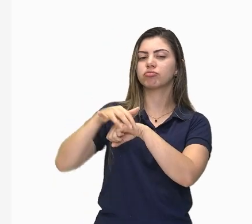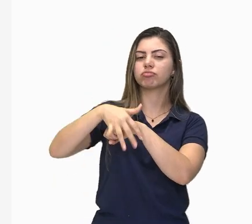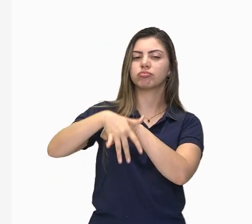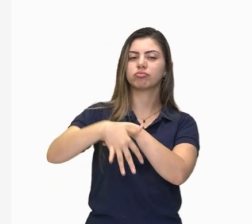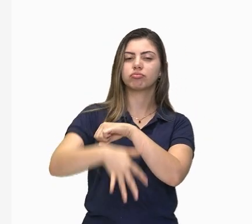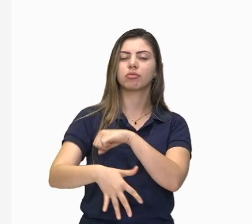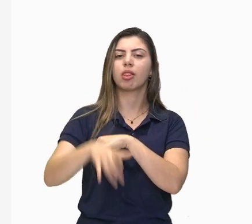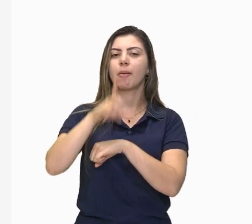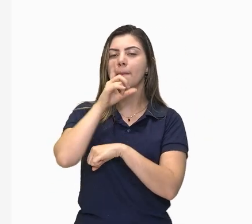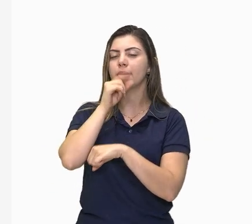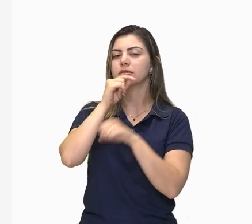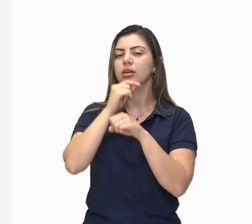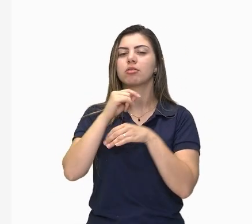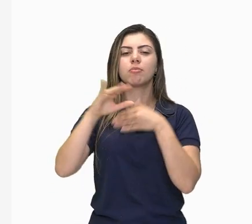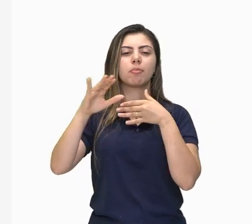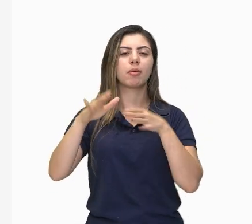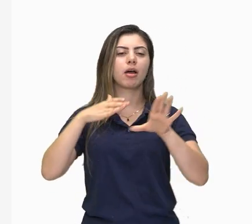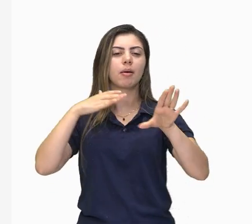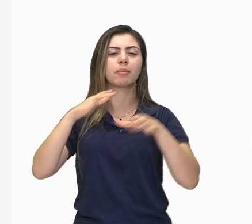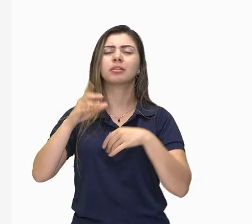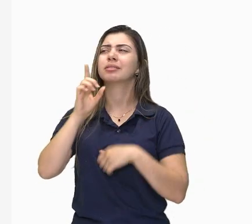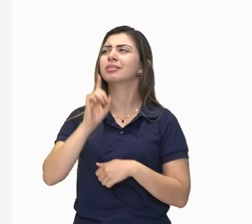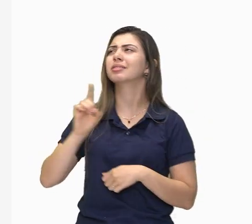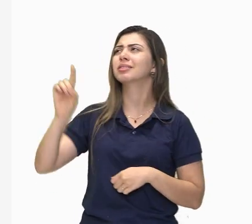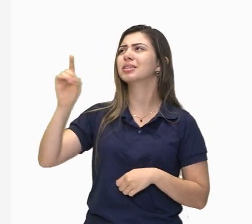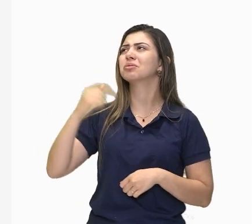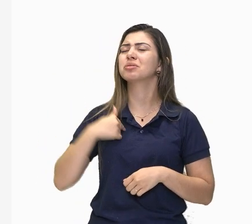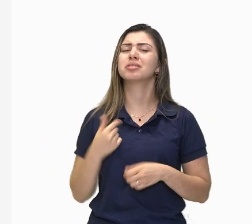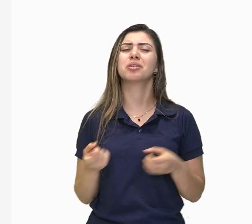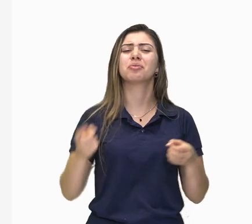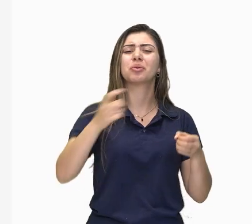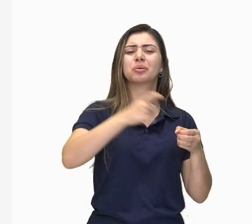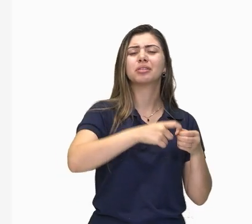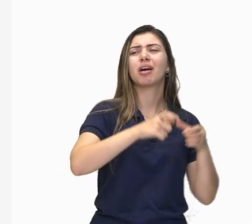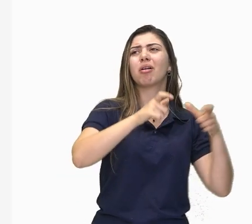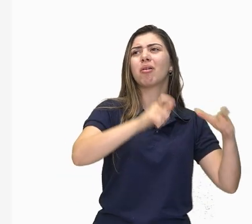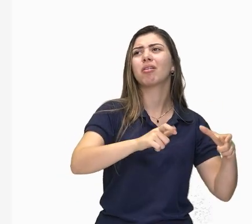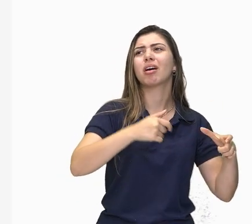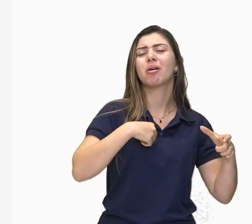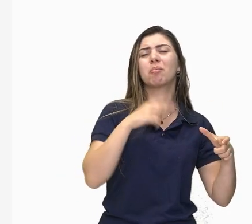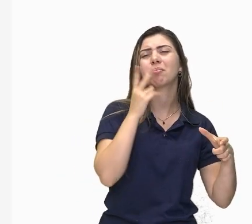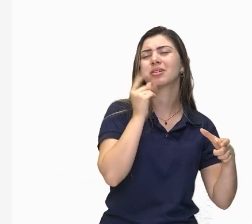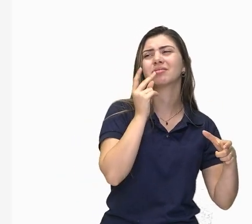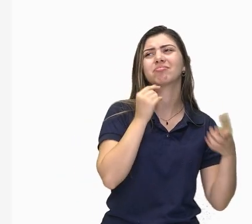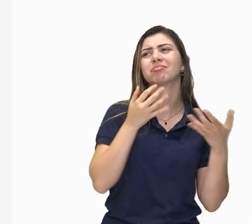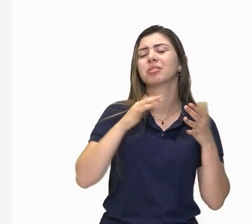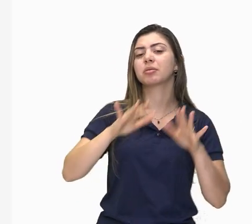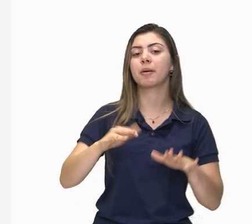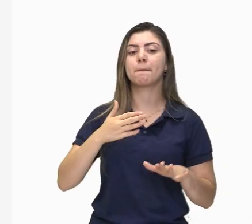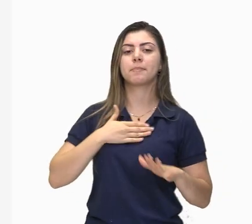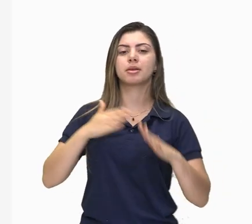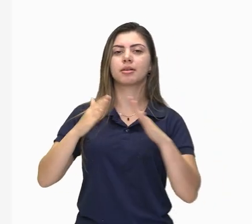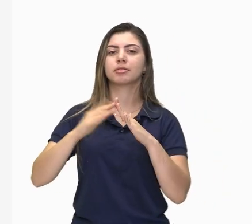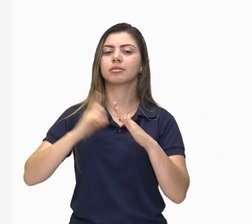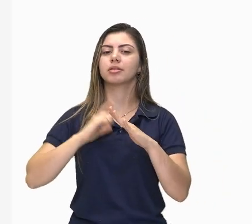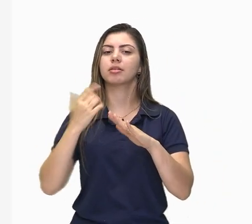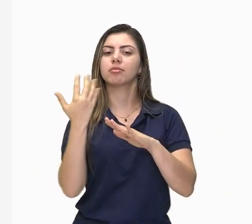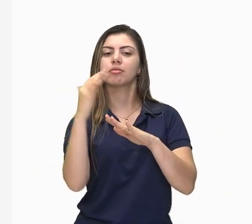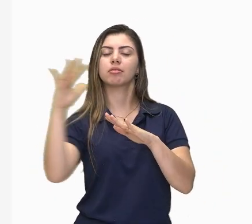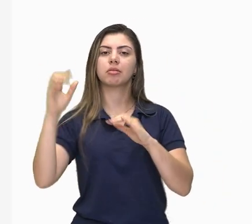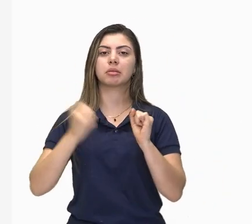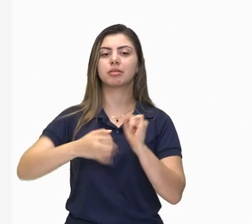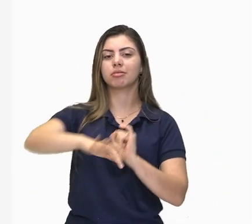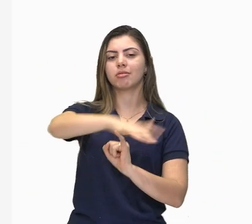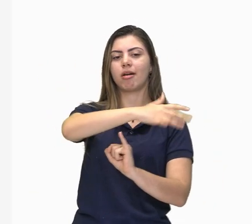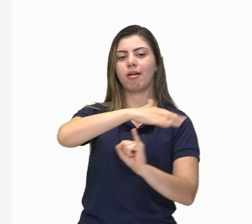canta o corió. Não permita, Deus, que eu tenha de voltar para Maceió. Minha Dinda tem coqueiros da ilha de